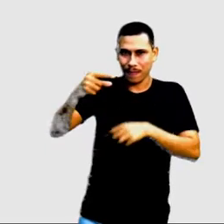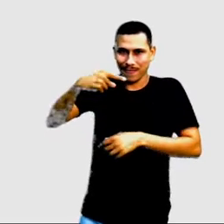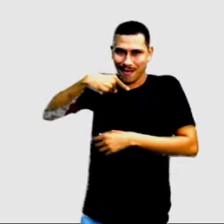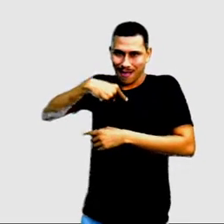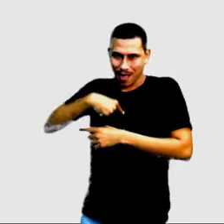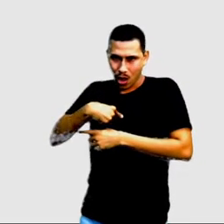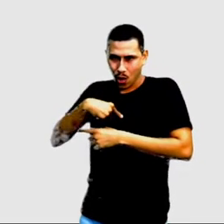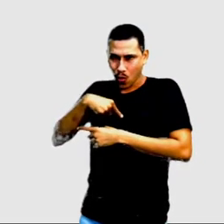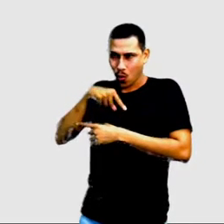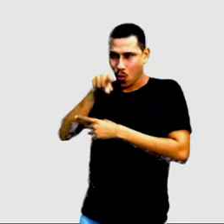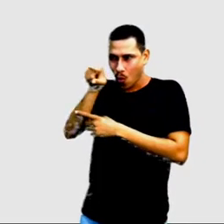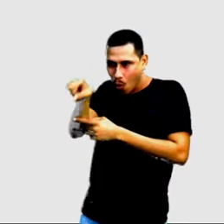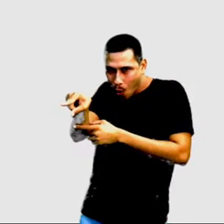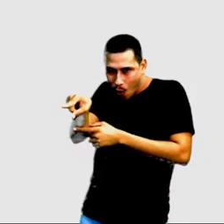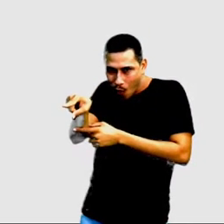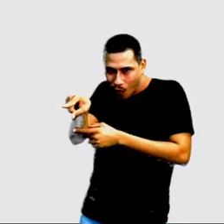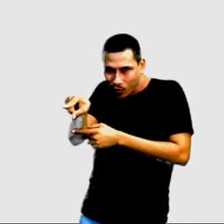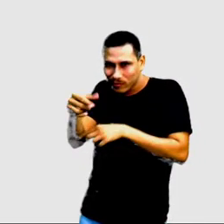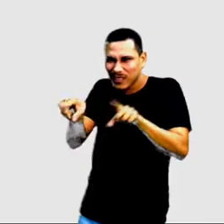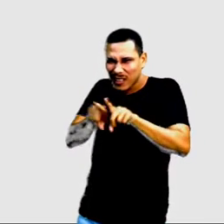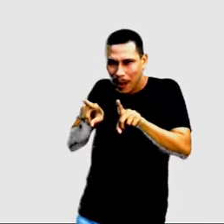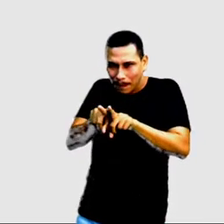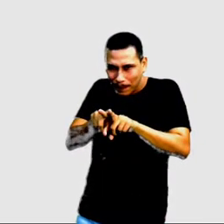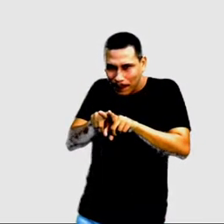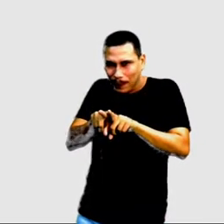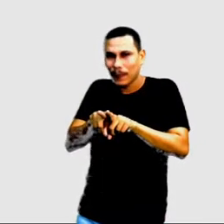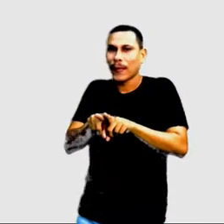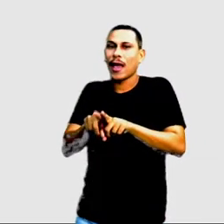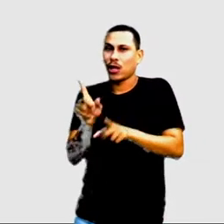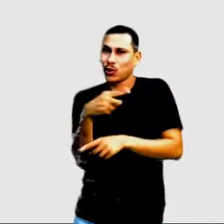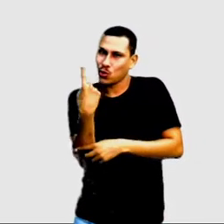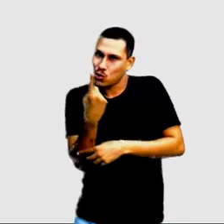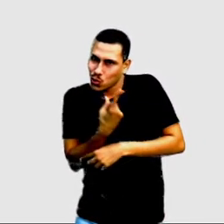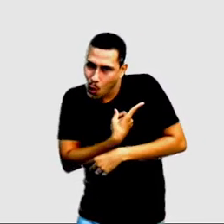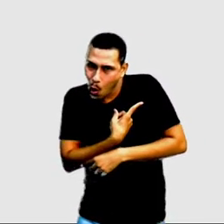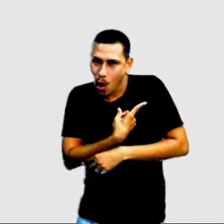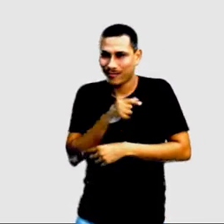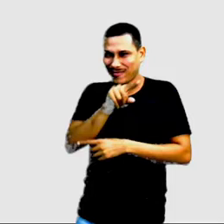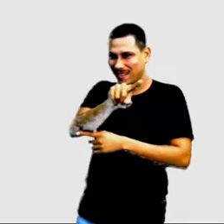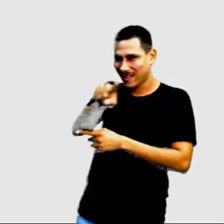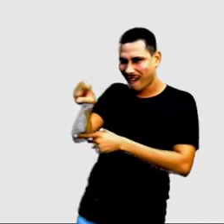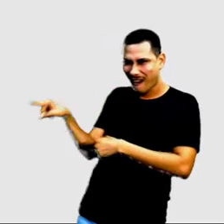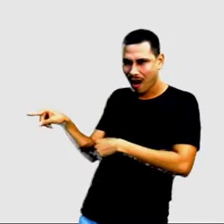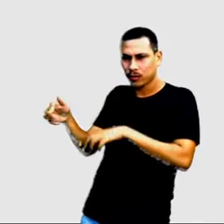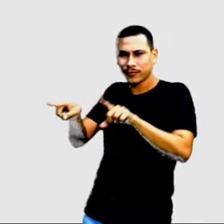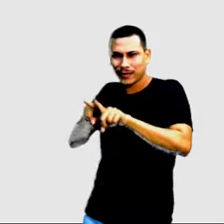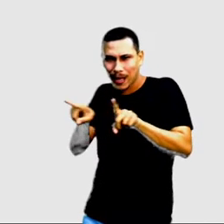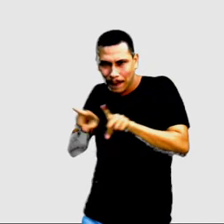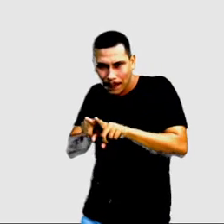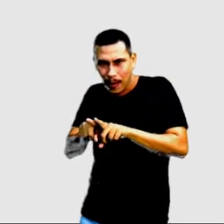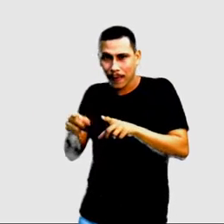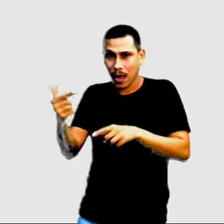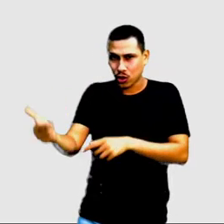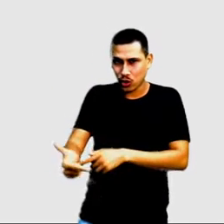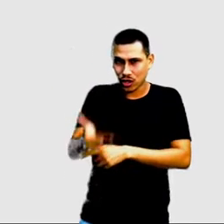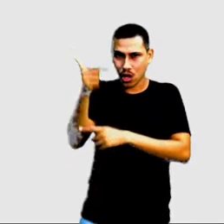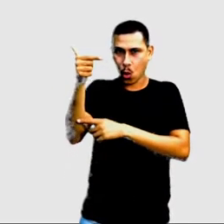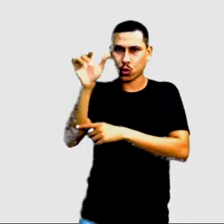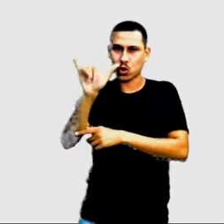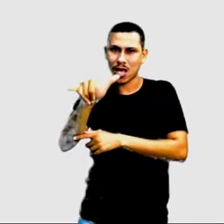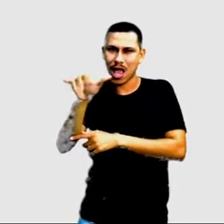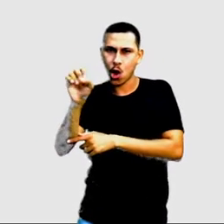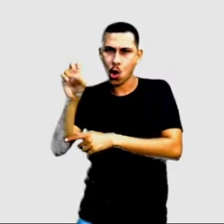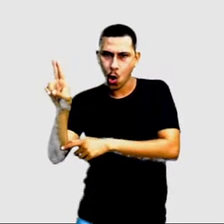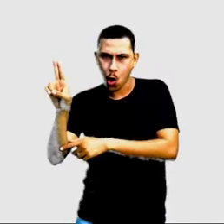you, para o we, para o they e também para o segundo you, que vai